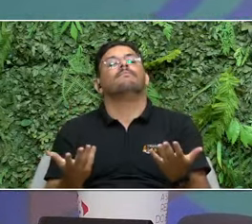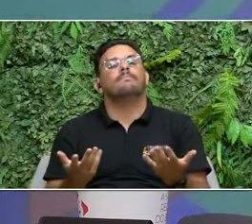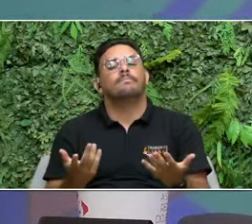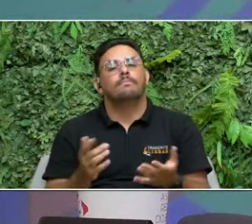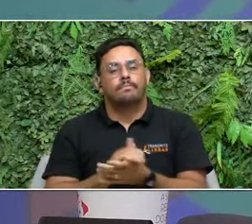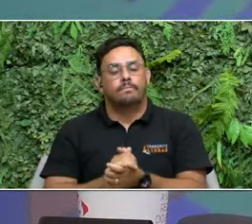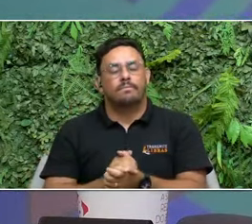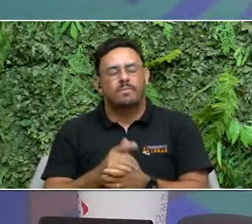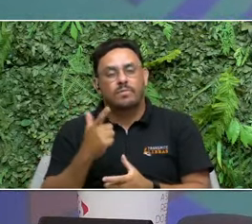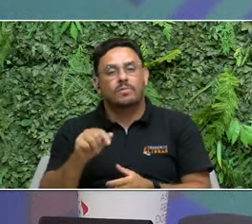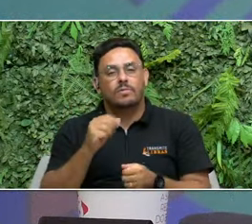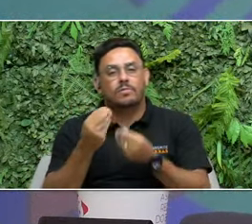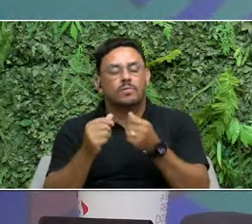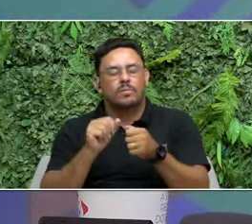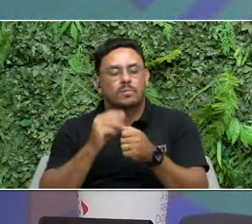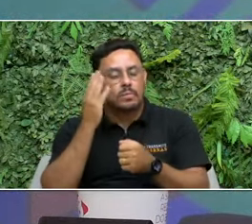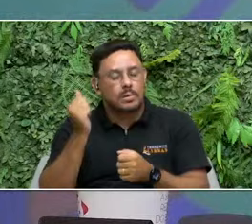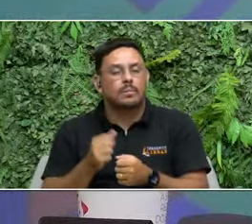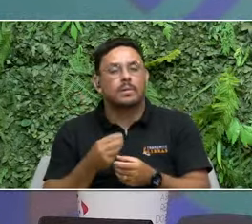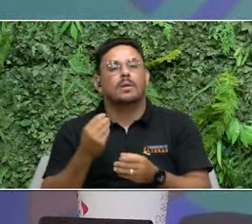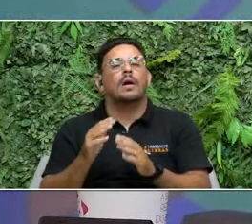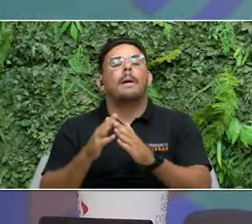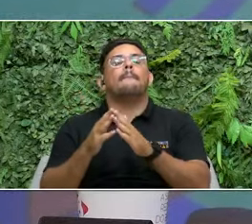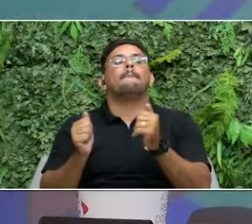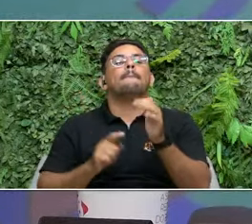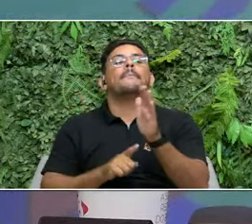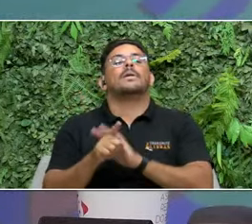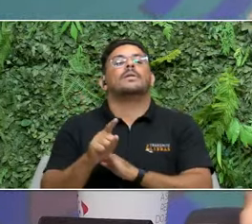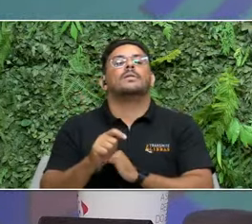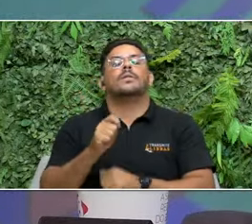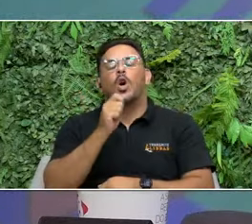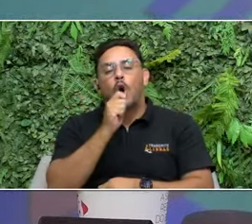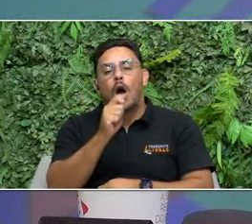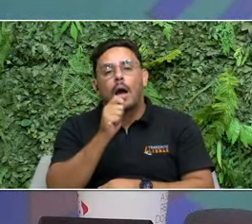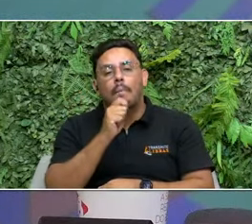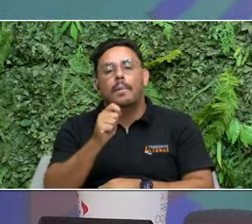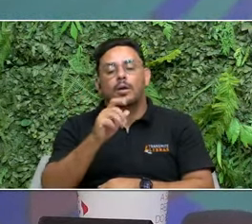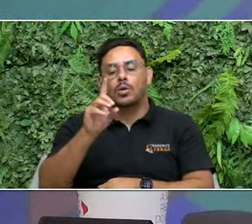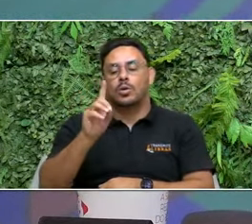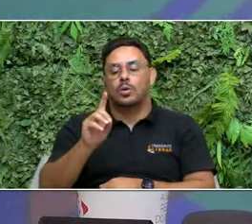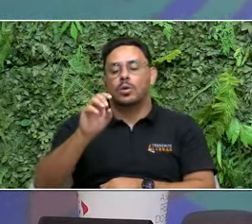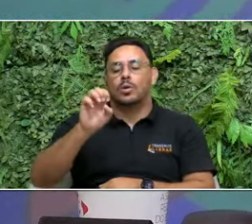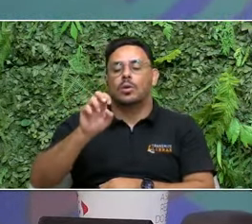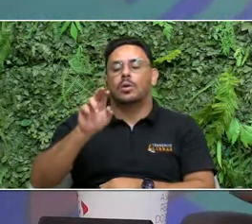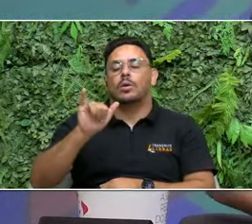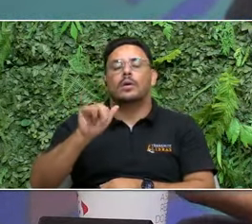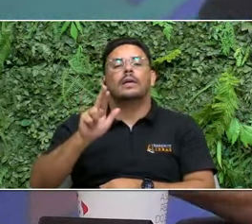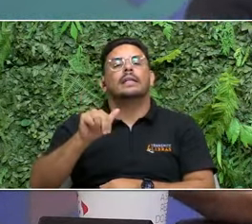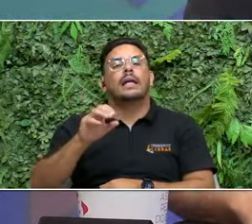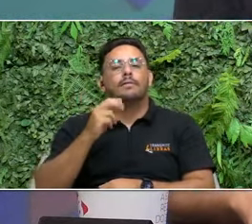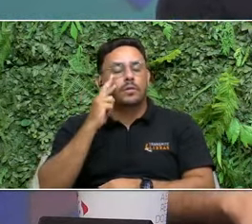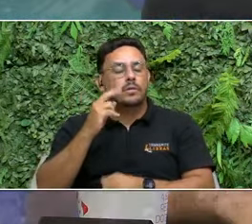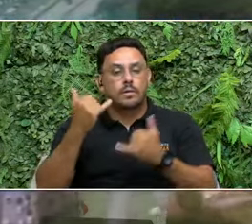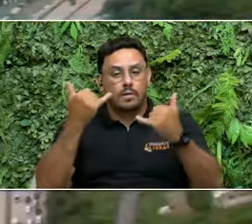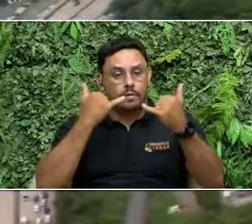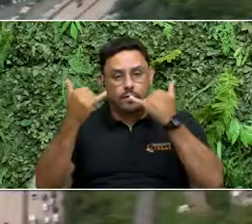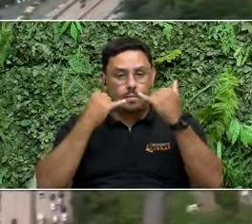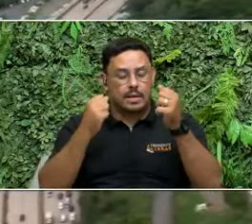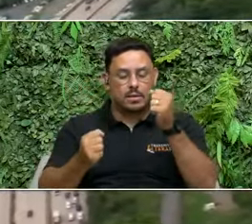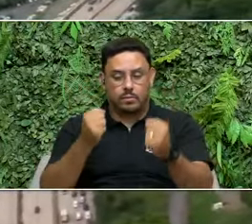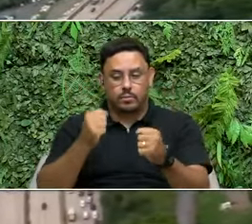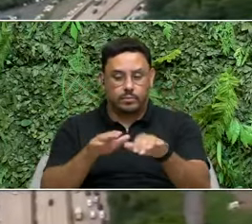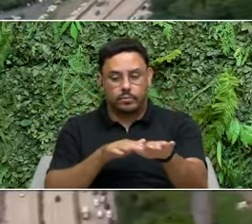vamos de uma vez ver vamos chamar o nosso repórter Davidson Ferreira com informações do trânsito F